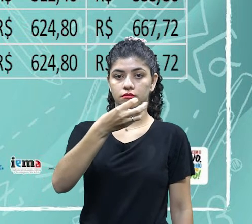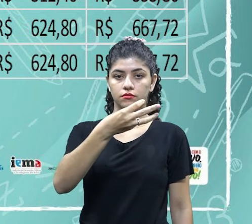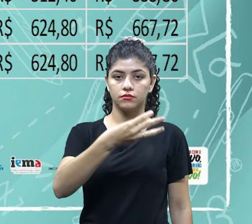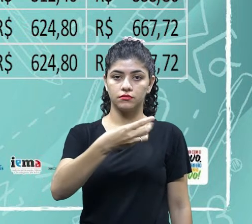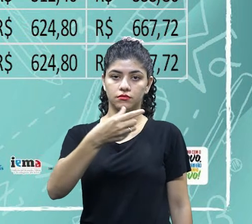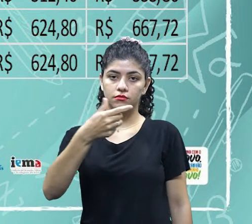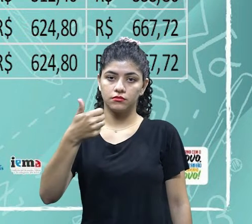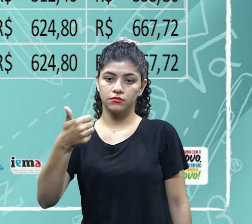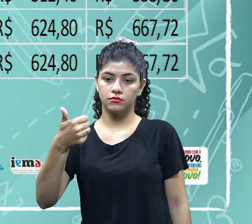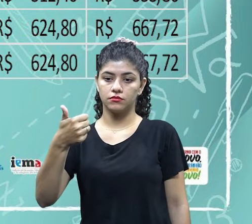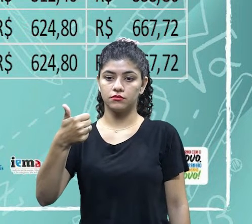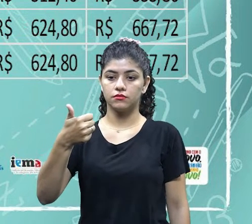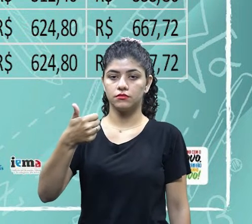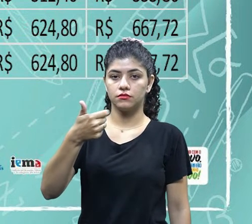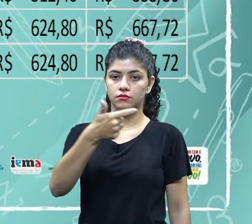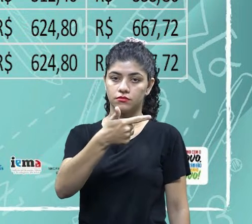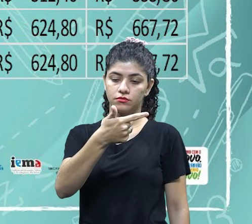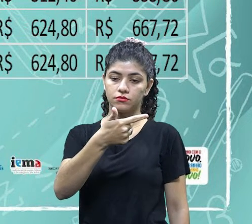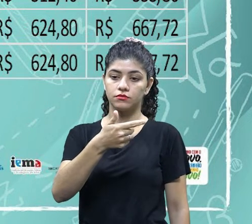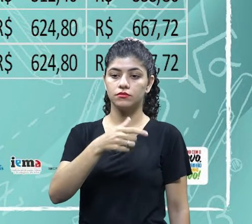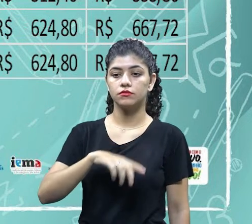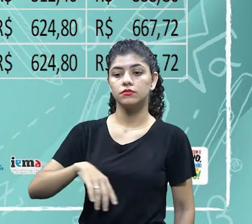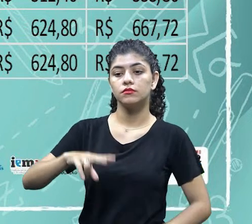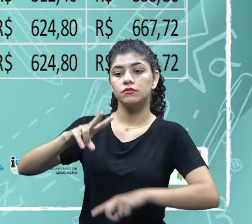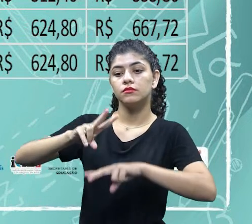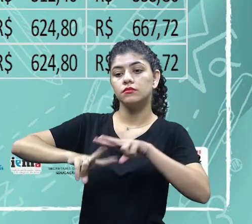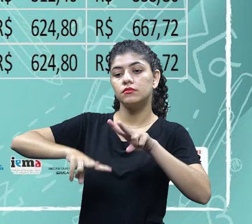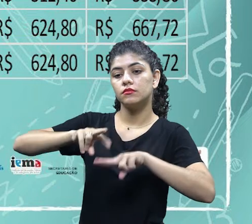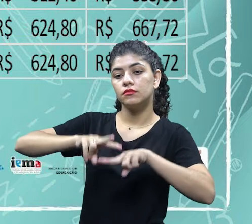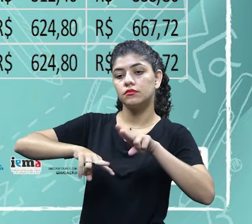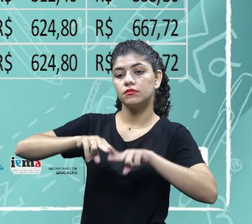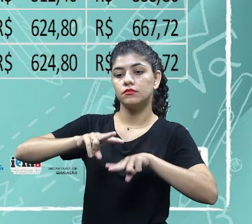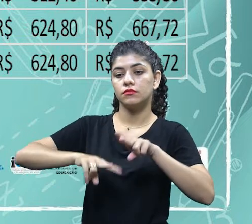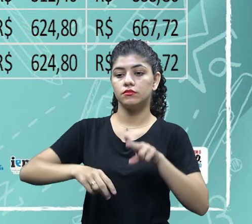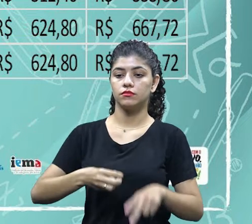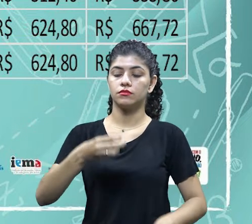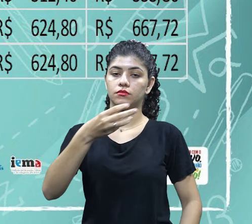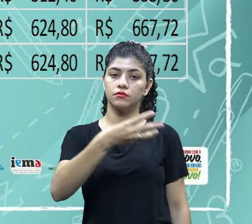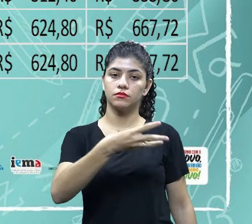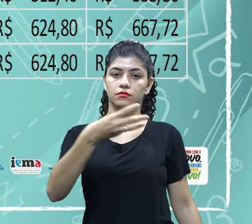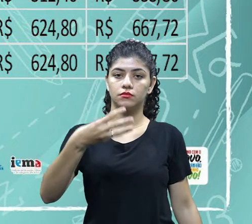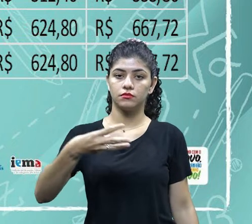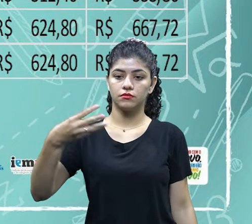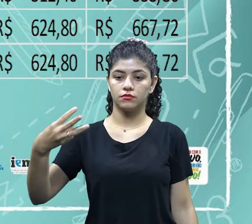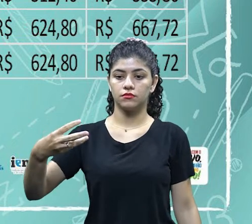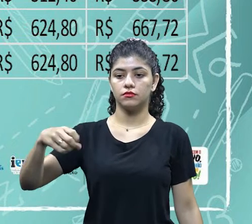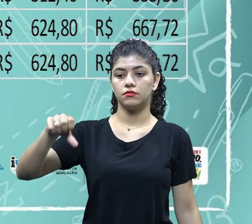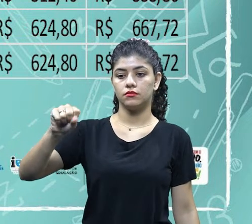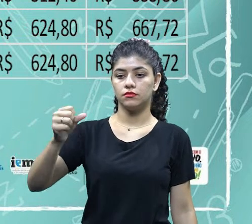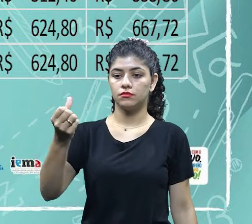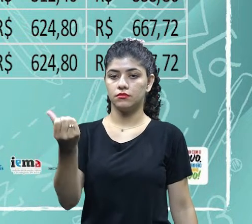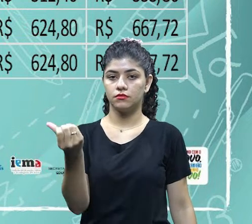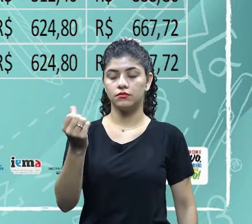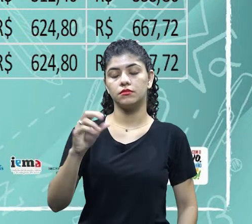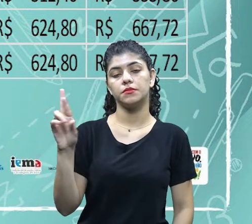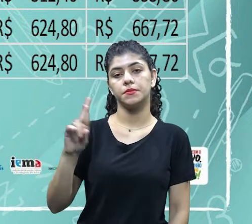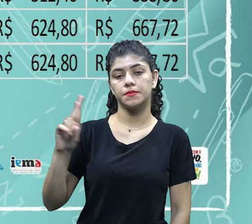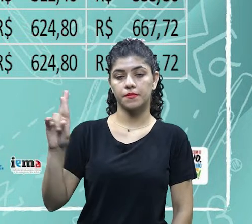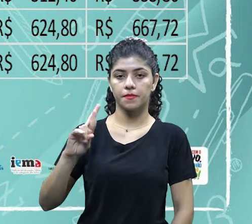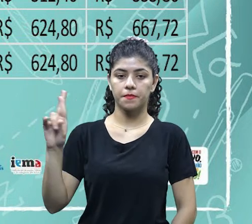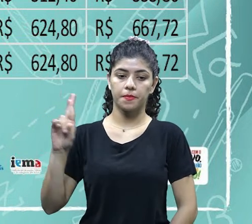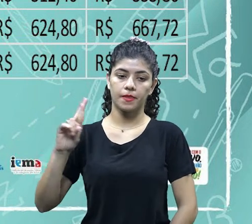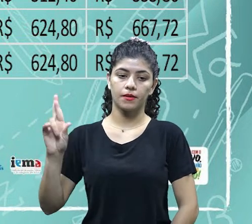247,50. Abril, R$ 301,40. Maio, R$ 312,40. E em junho, R$